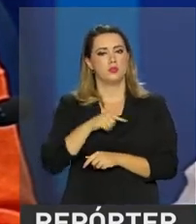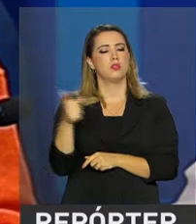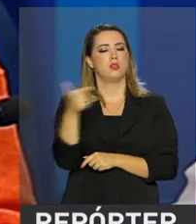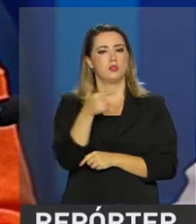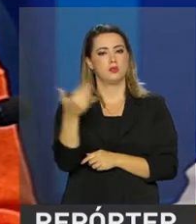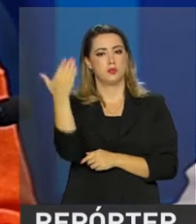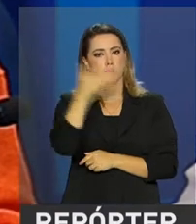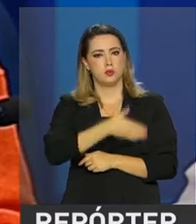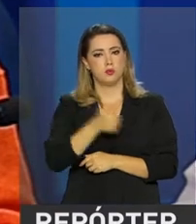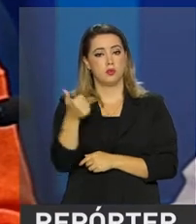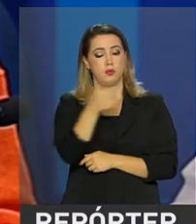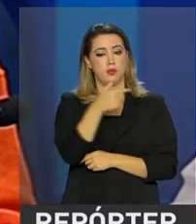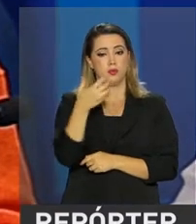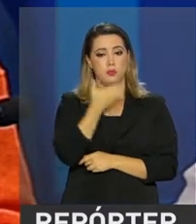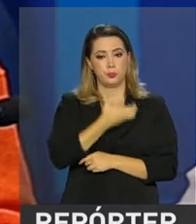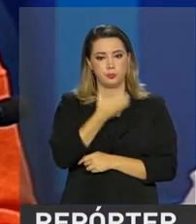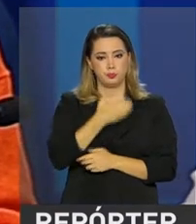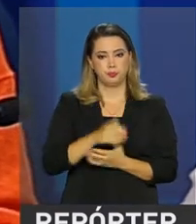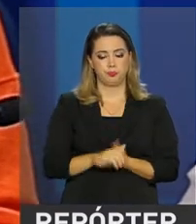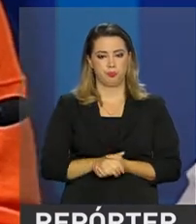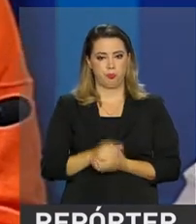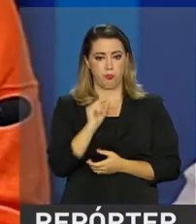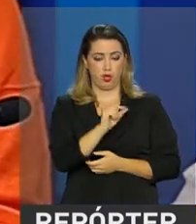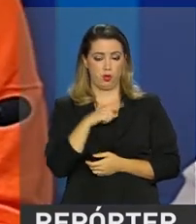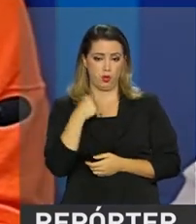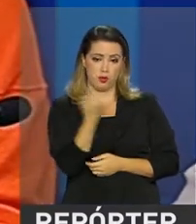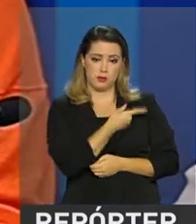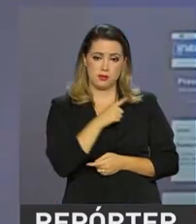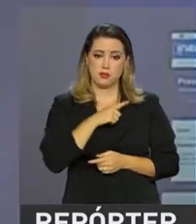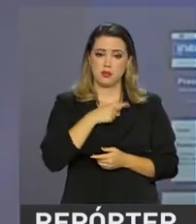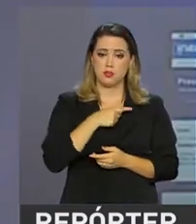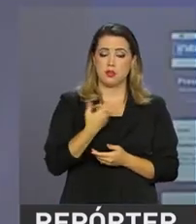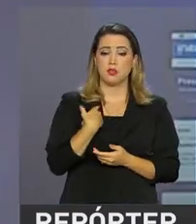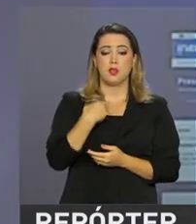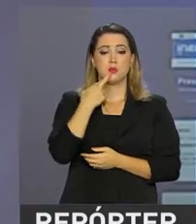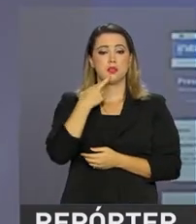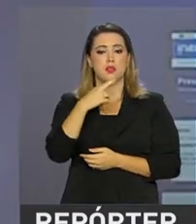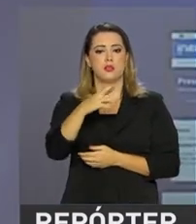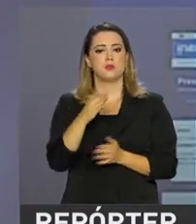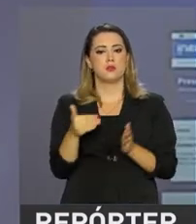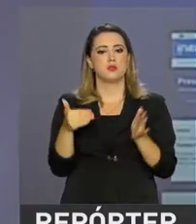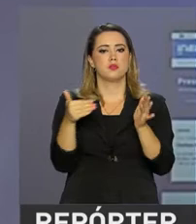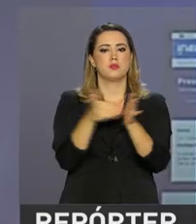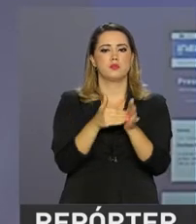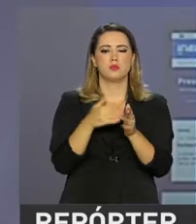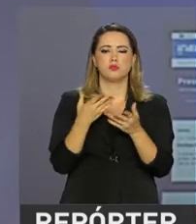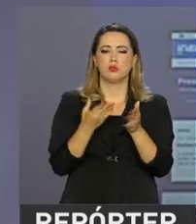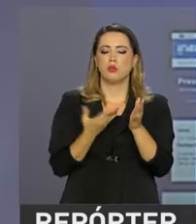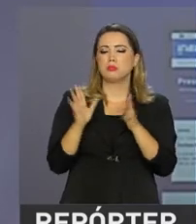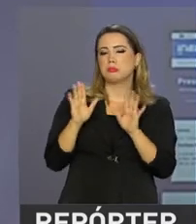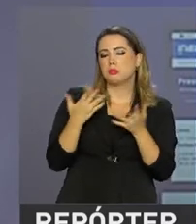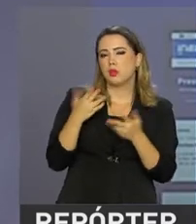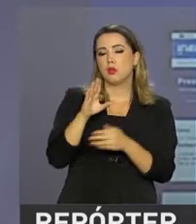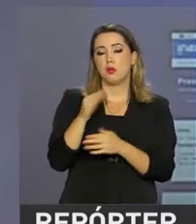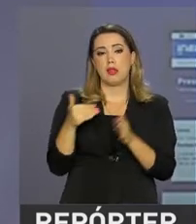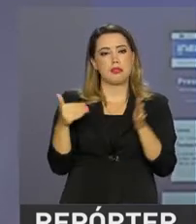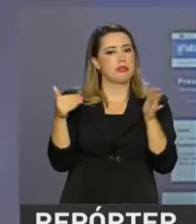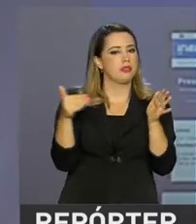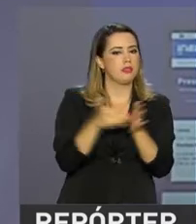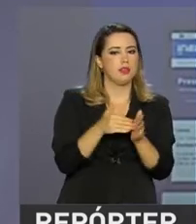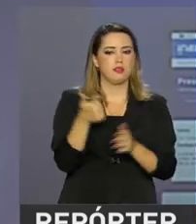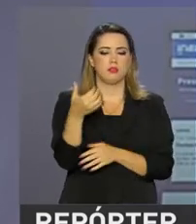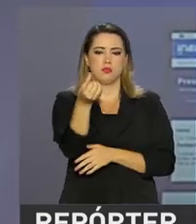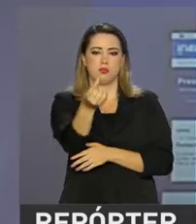de dezembro. Bom, nós teremos a divulgação dos gabaritos em até calculado, né, um prazo máximo